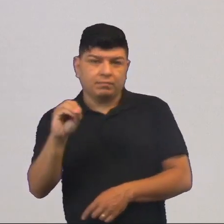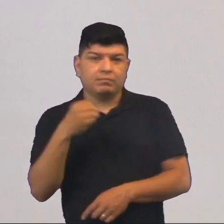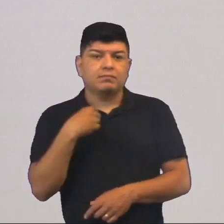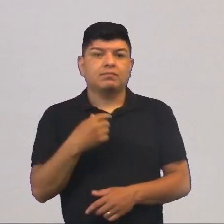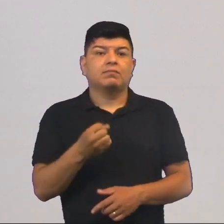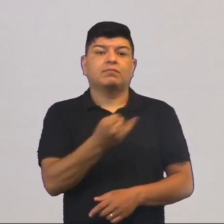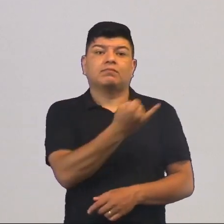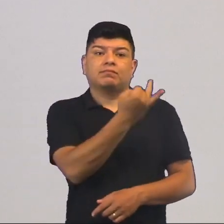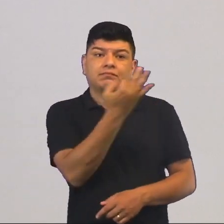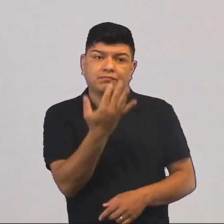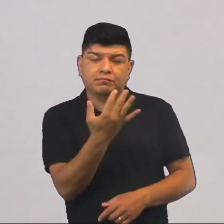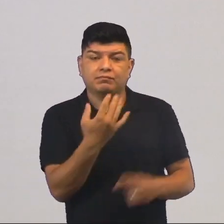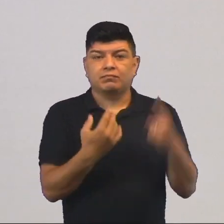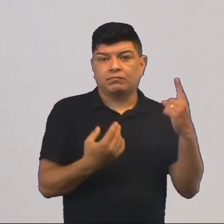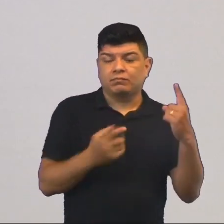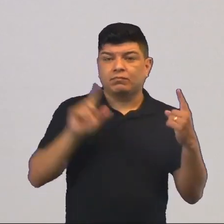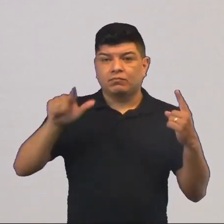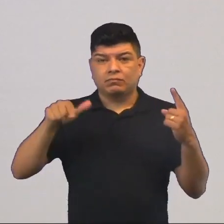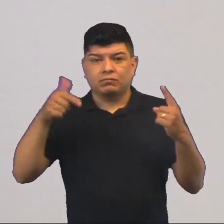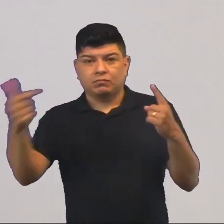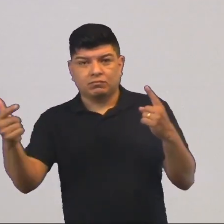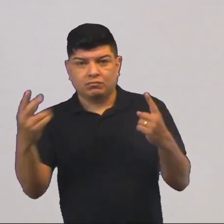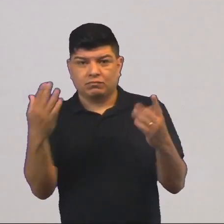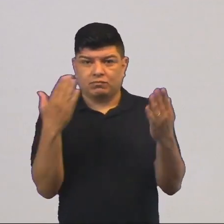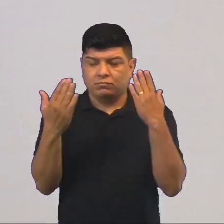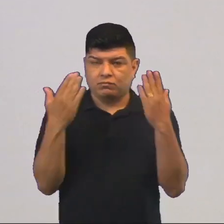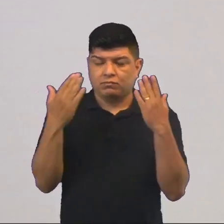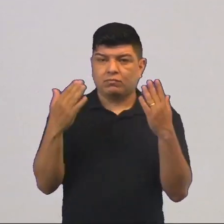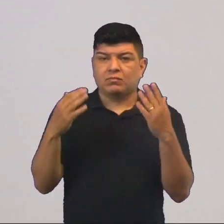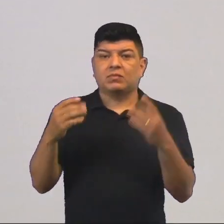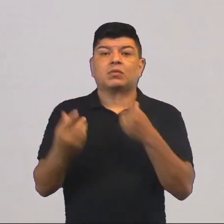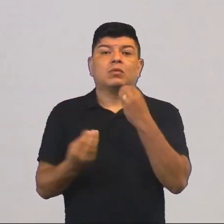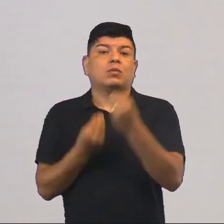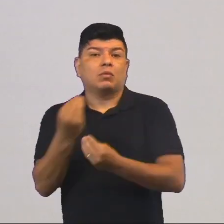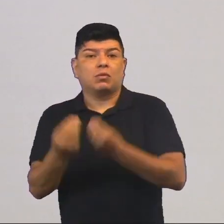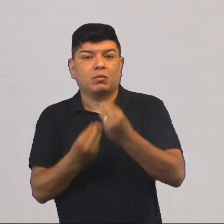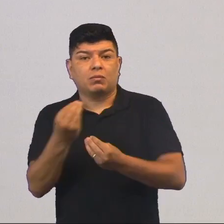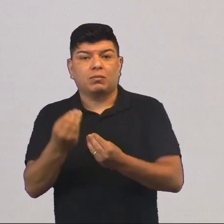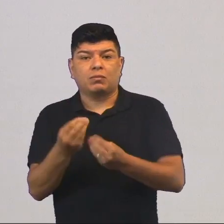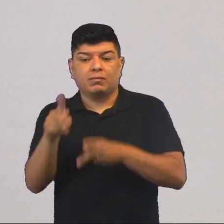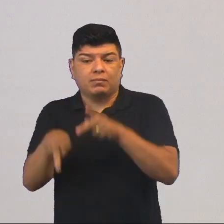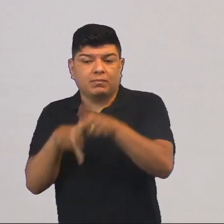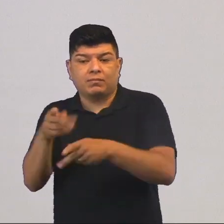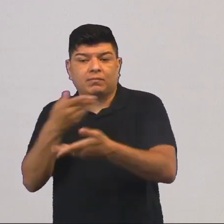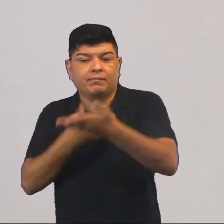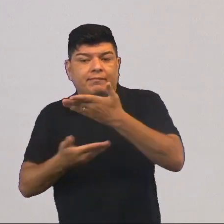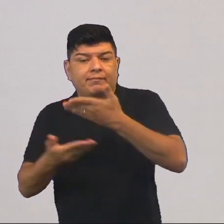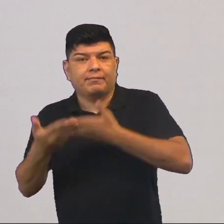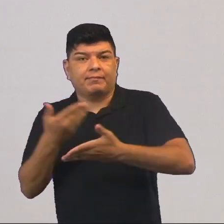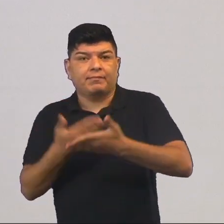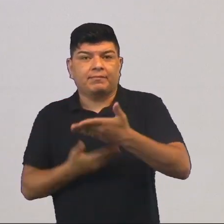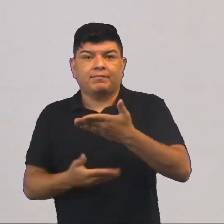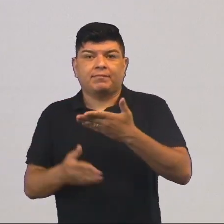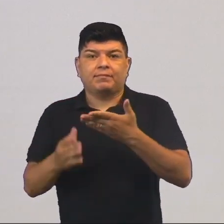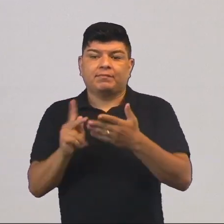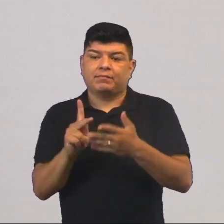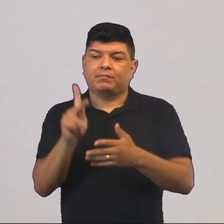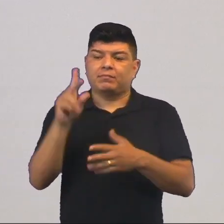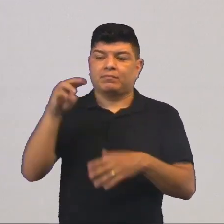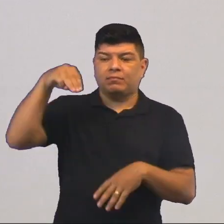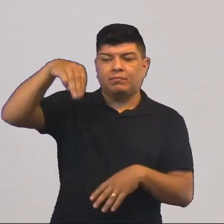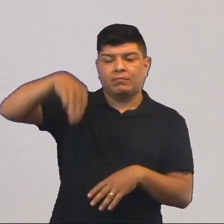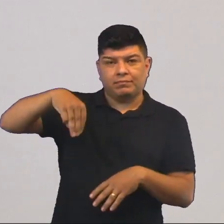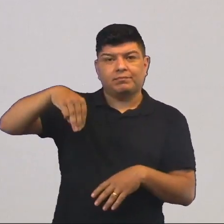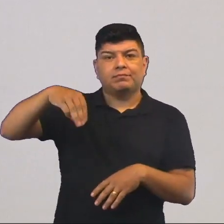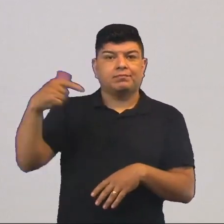habitantes daquele país. Já a relação povoada é como esta população está distribuída por quilômetros quadrados.